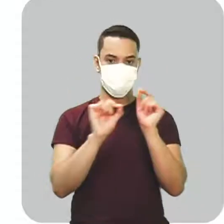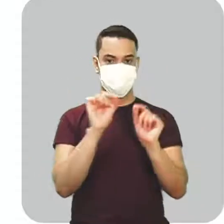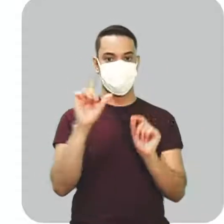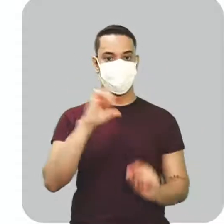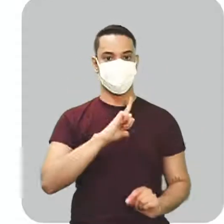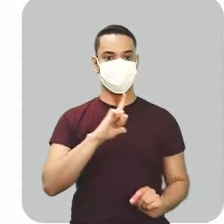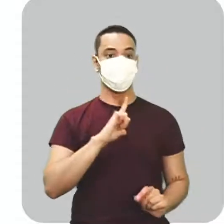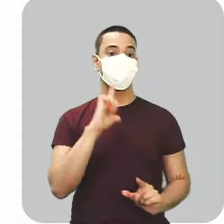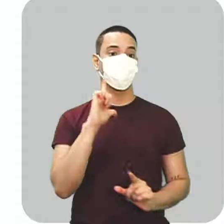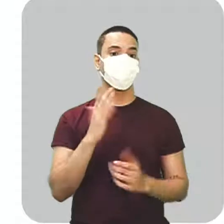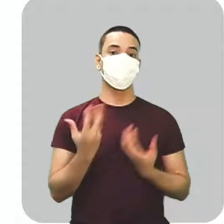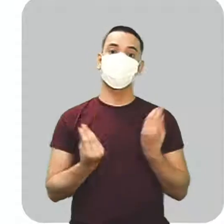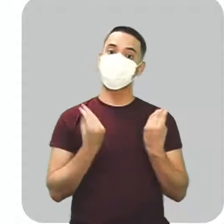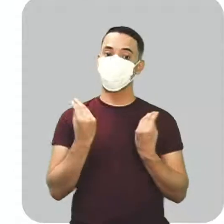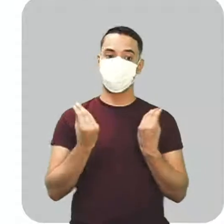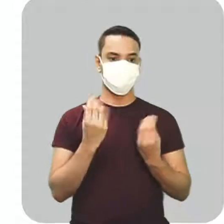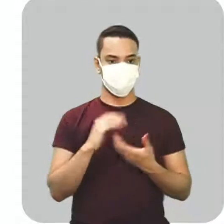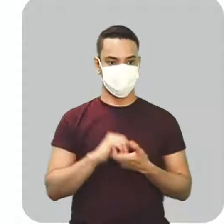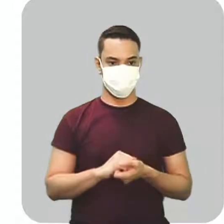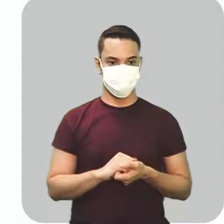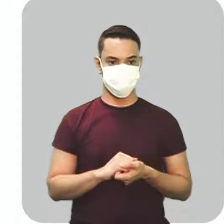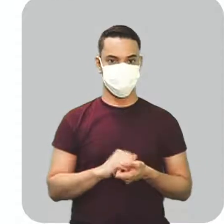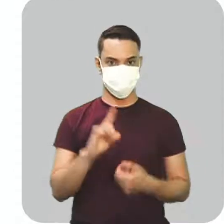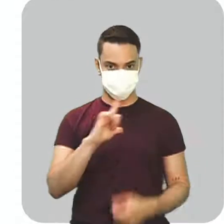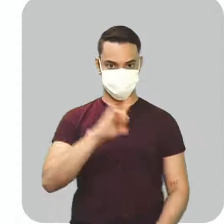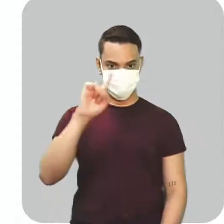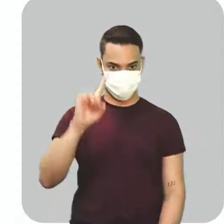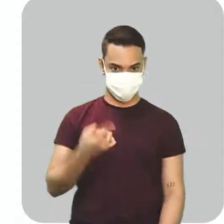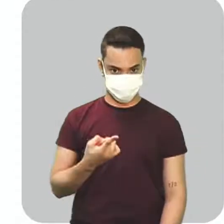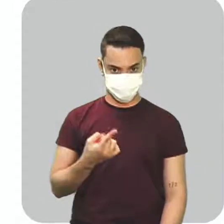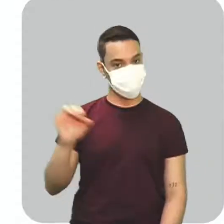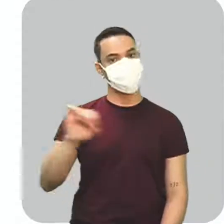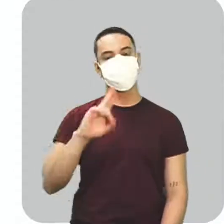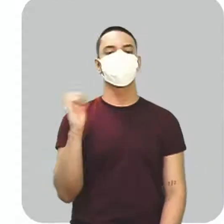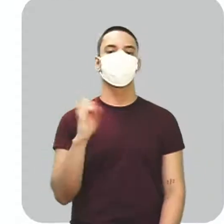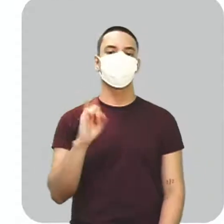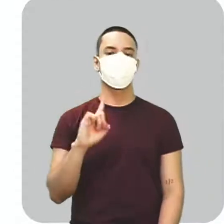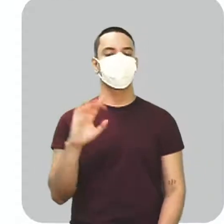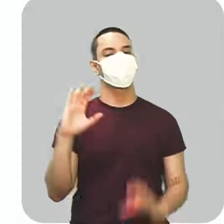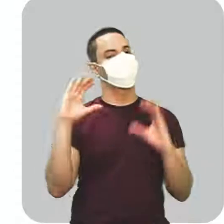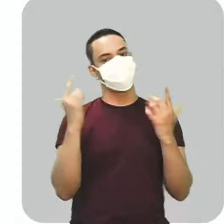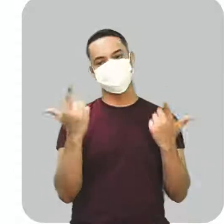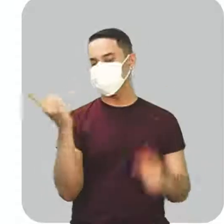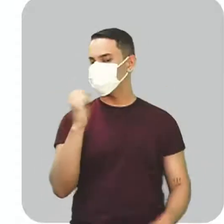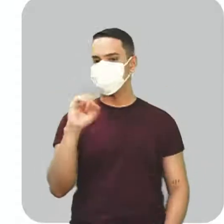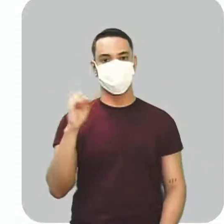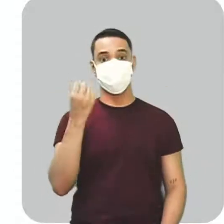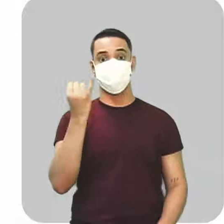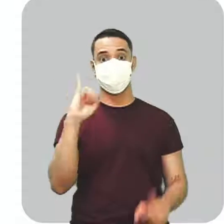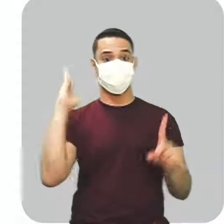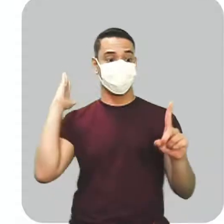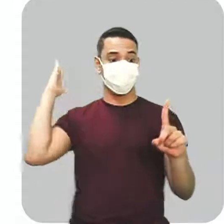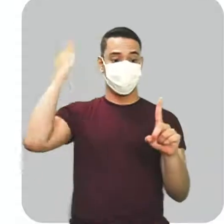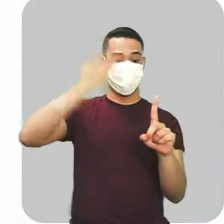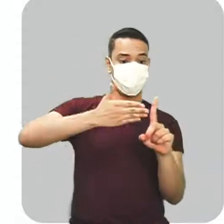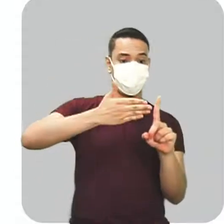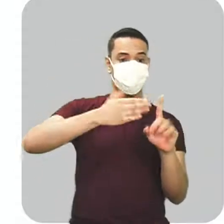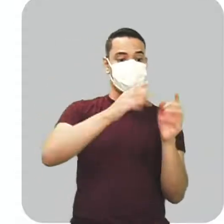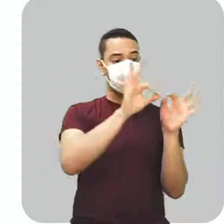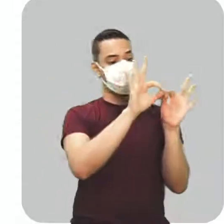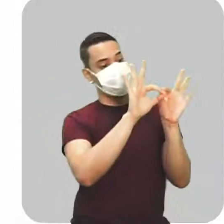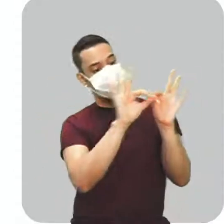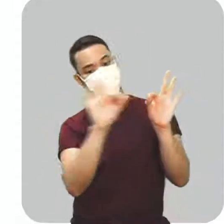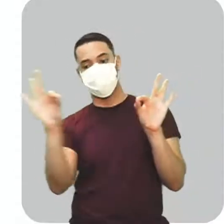terá o quê? Vai existir vírgula ou não? É claro que não terá vírgula na ordem